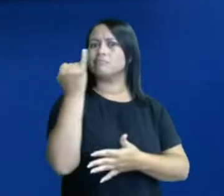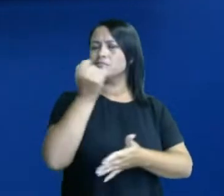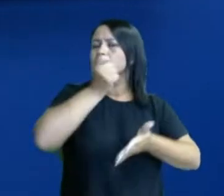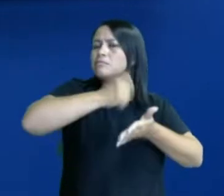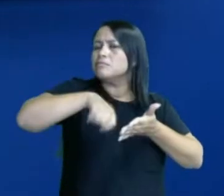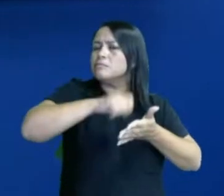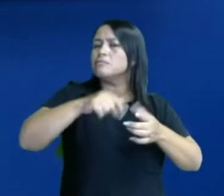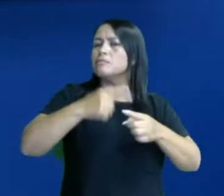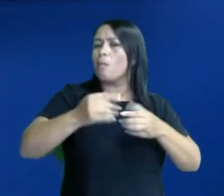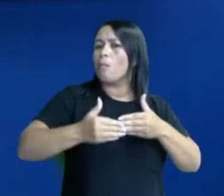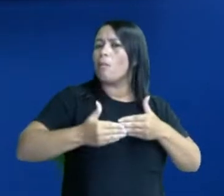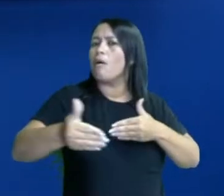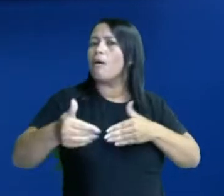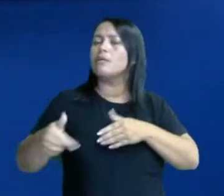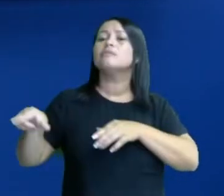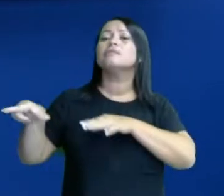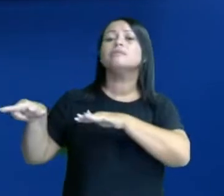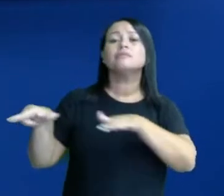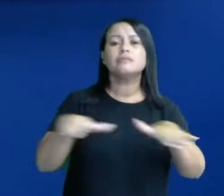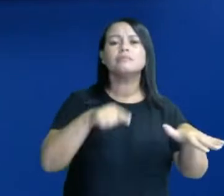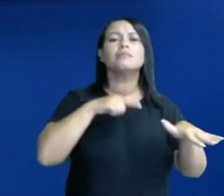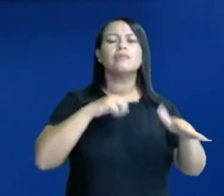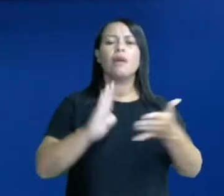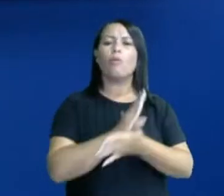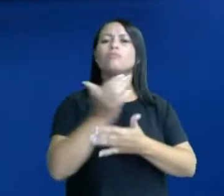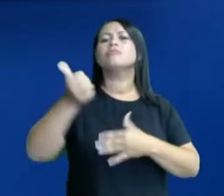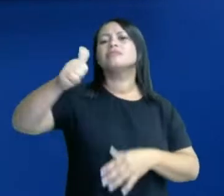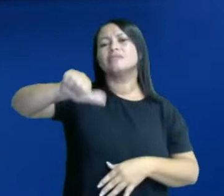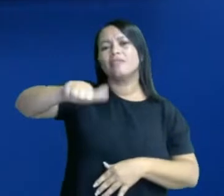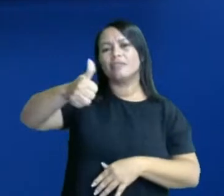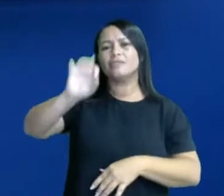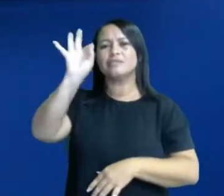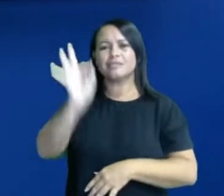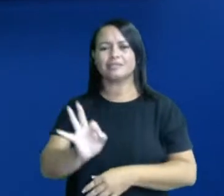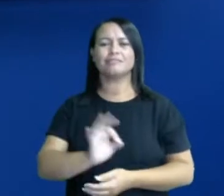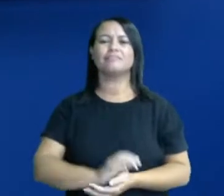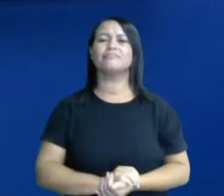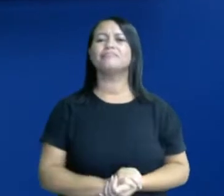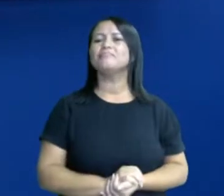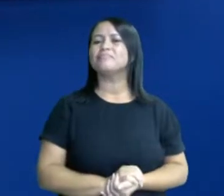o que vai servir também para as nossas avaliações, tá certo?